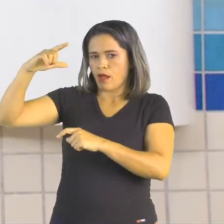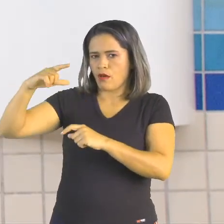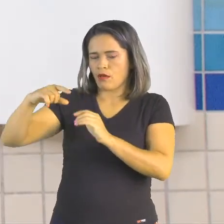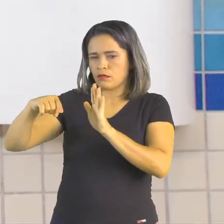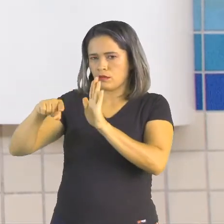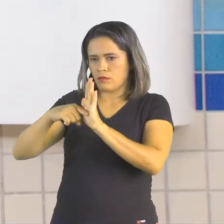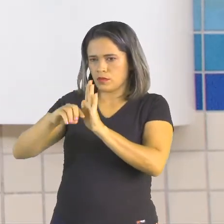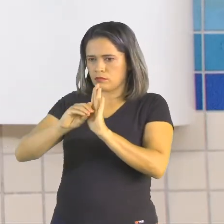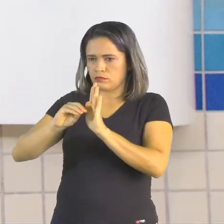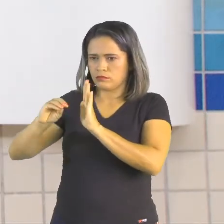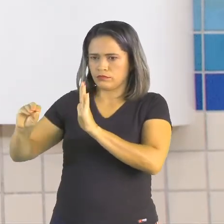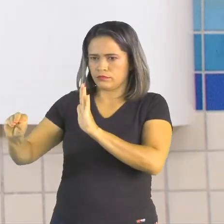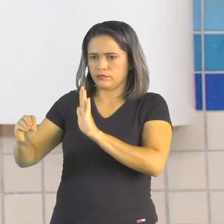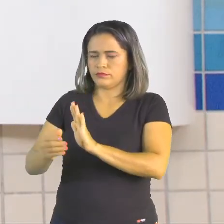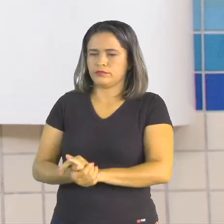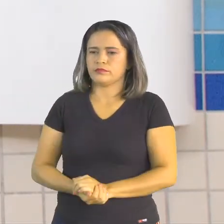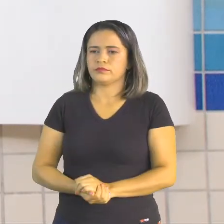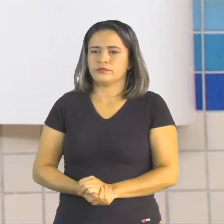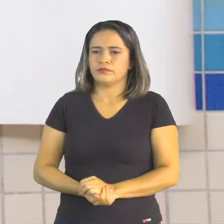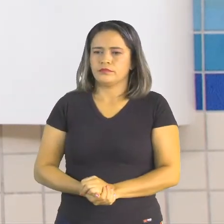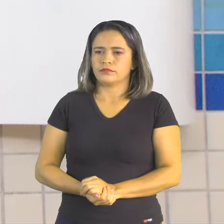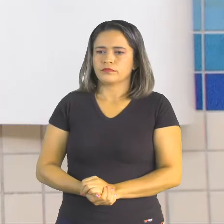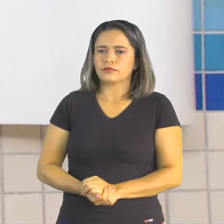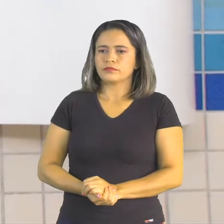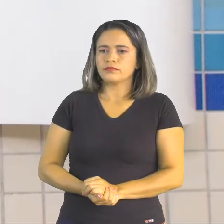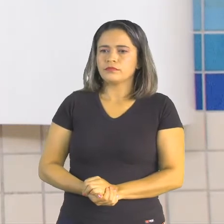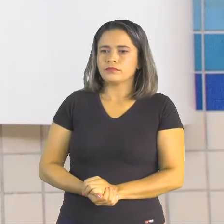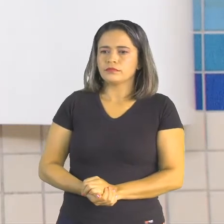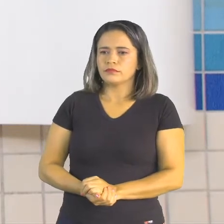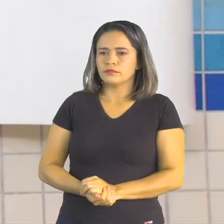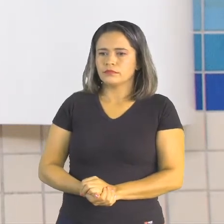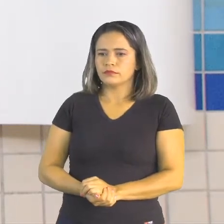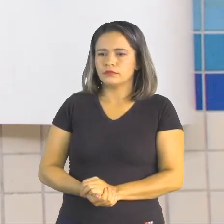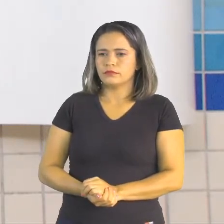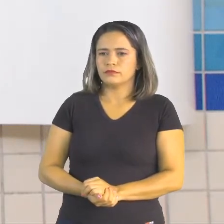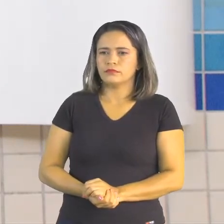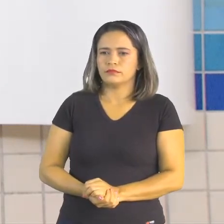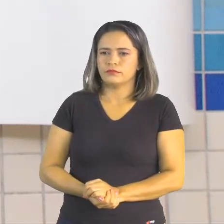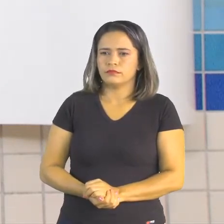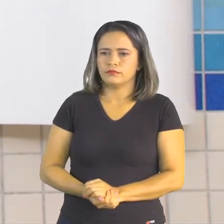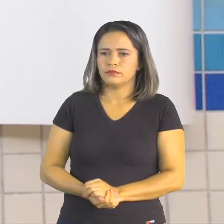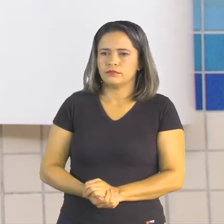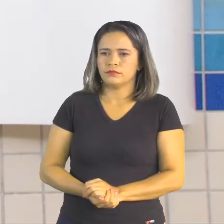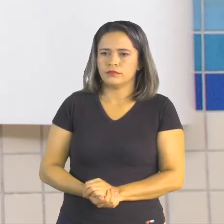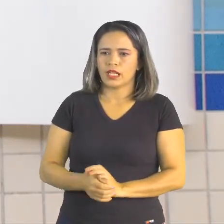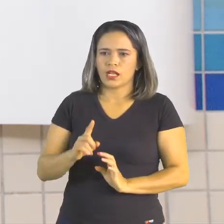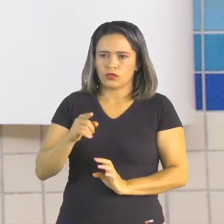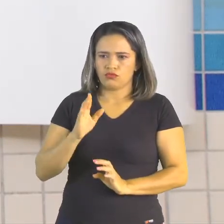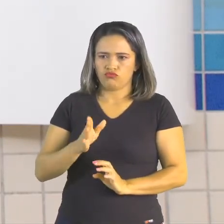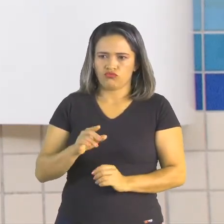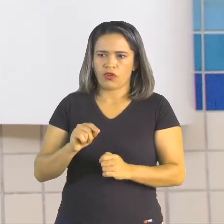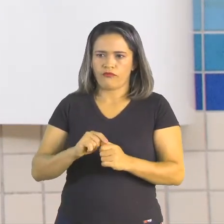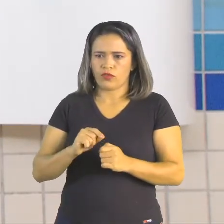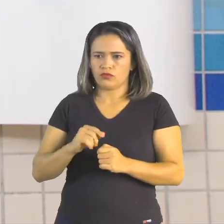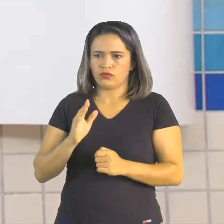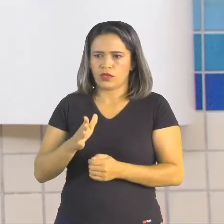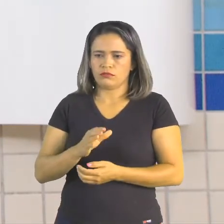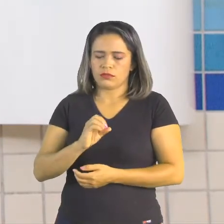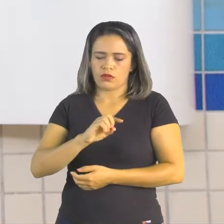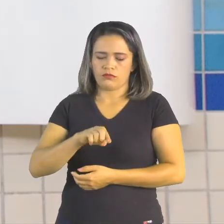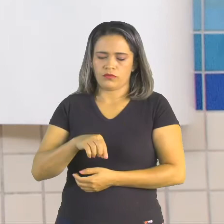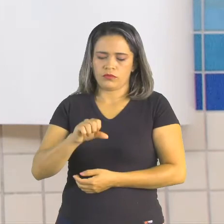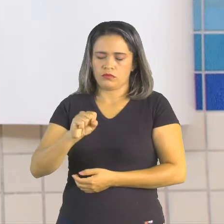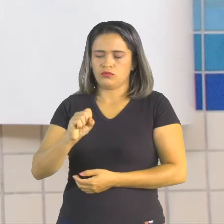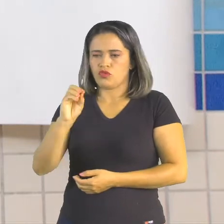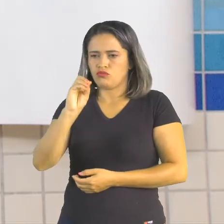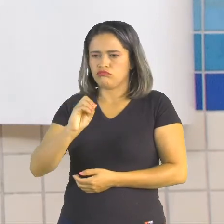subtrai, conserva o sinal do maior. Quem é o maior? 0,9. Essa subtração a gente já fez, dá 0,8. Então,